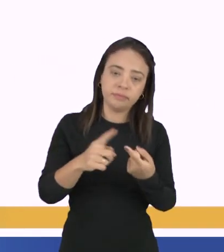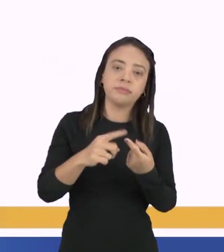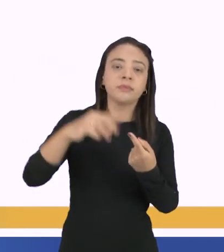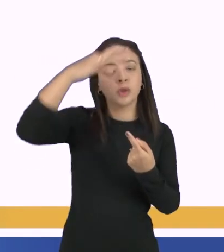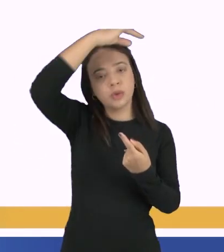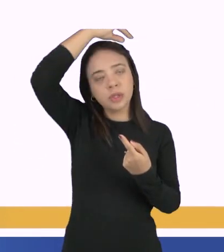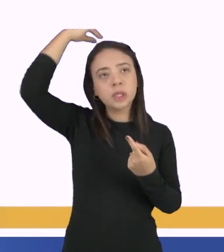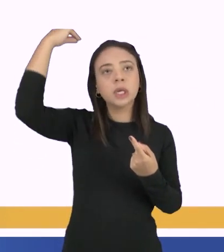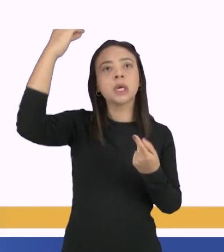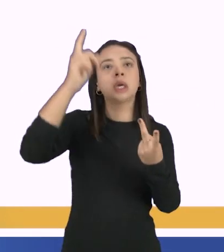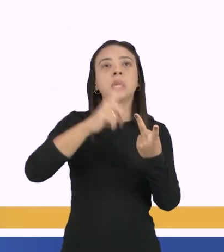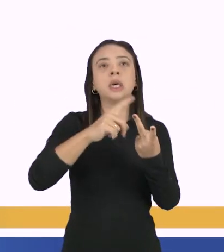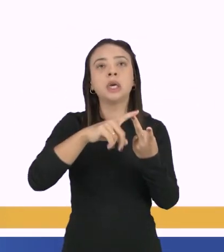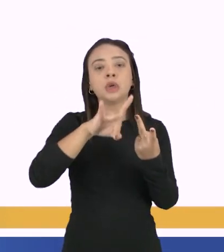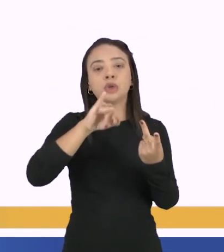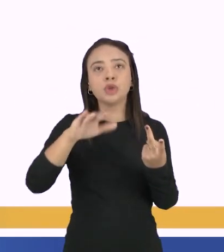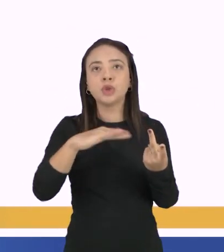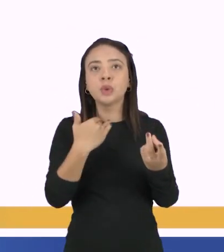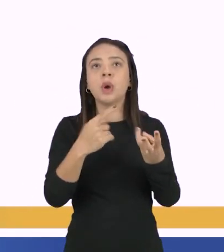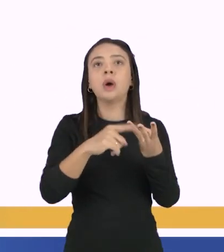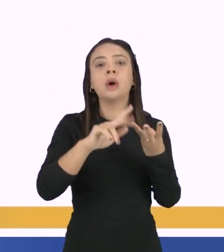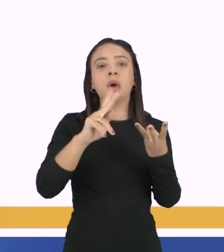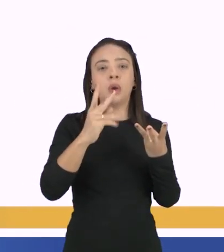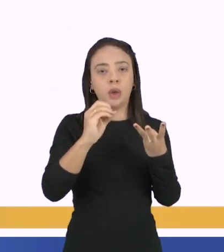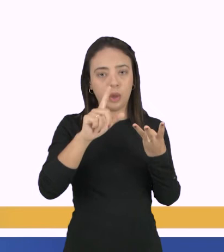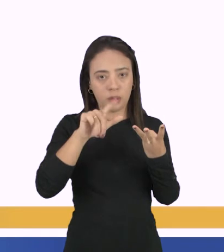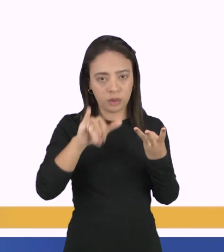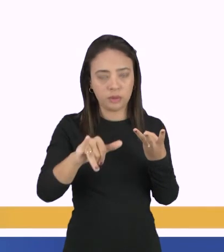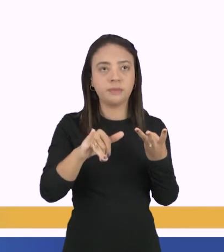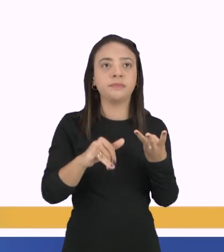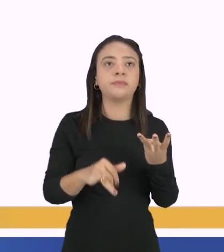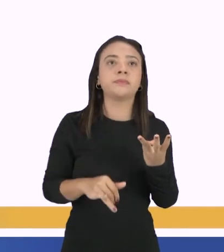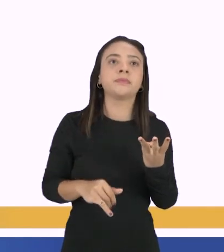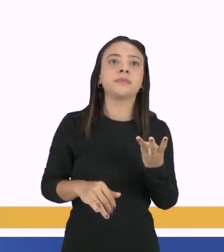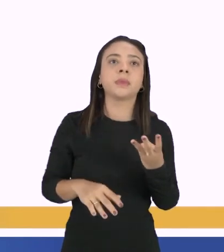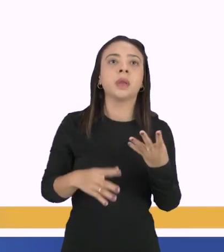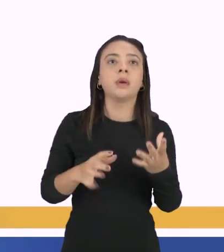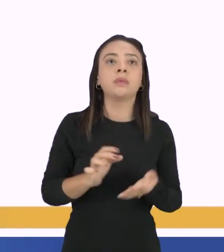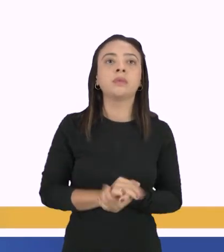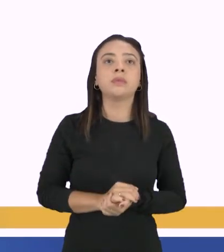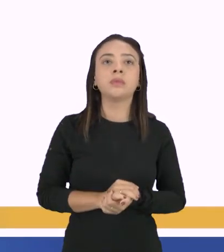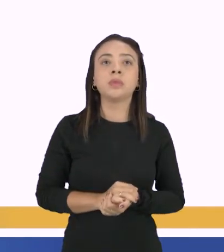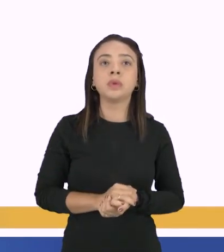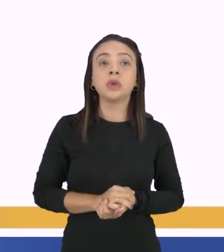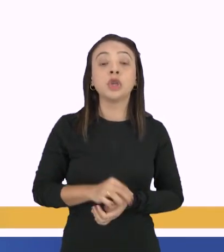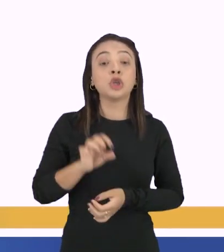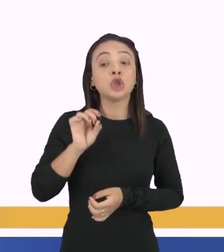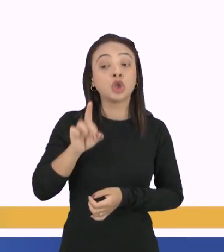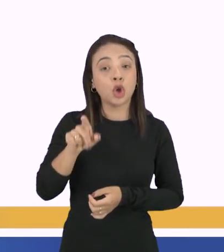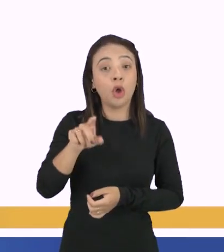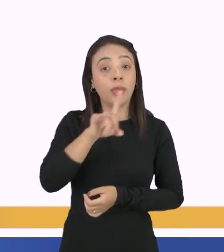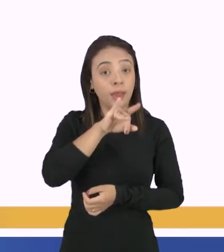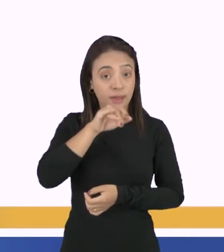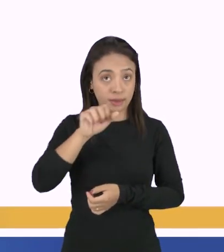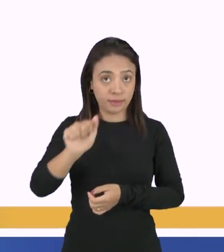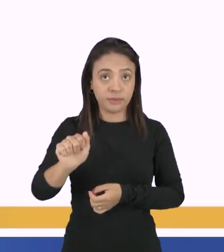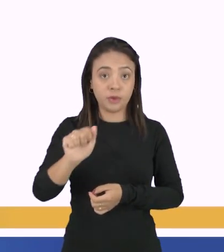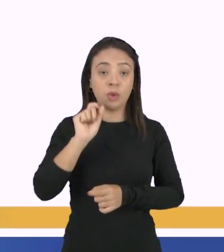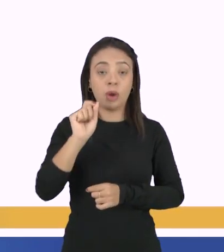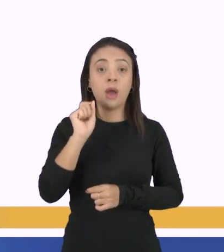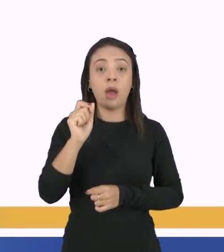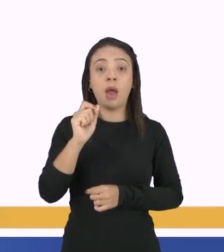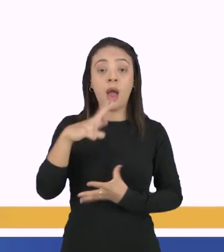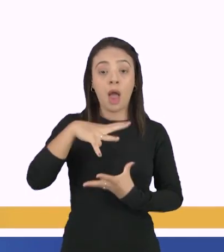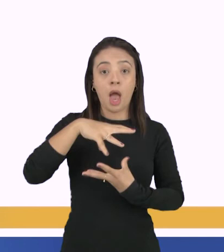Dia de los Muertos e Holi. Então, na primeira descrição, disse que somente nesses dias, né, as almas